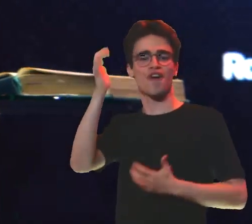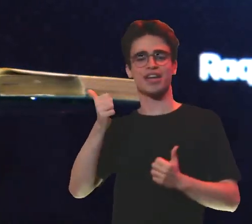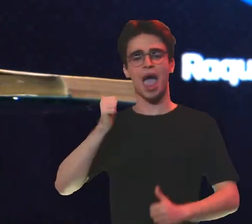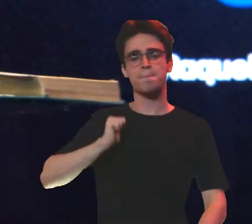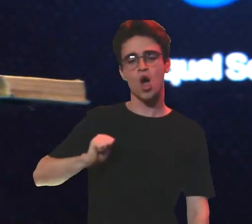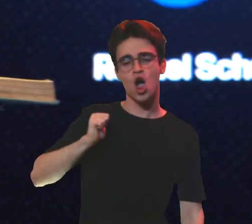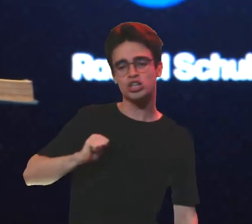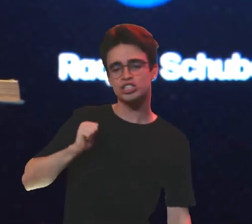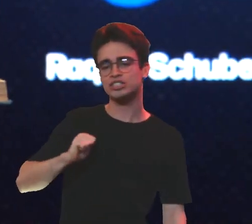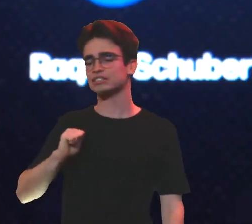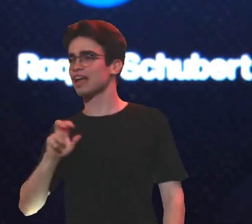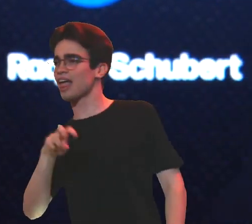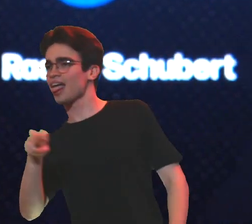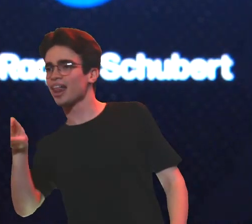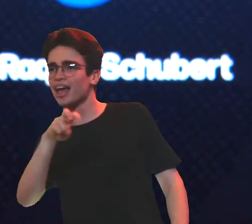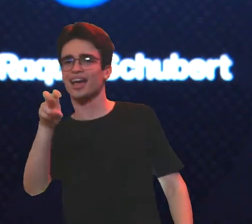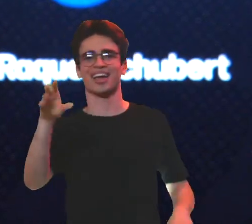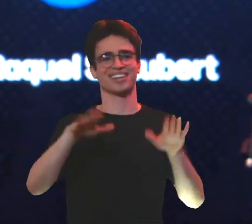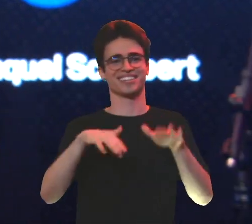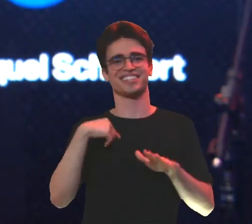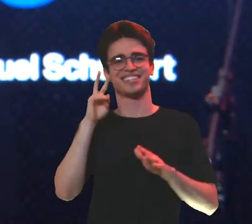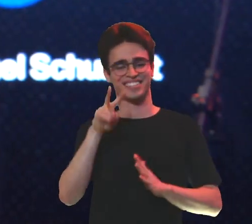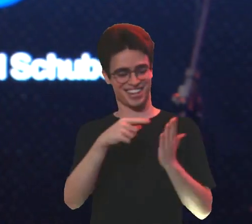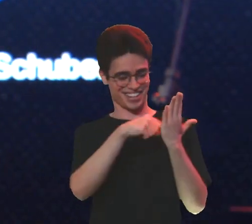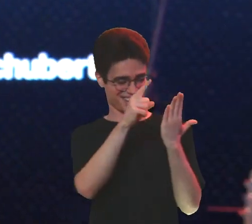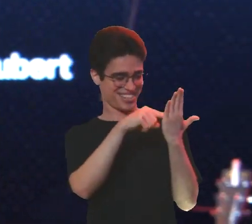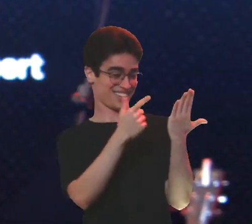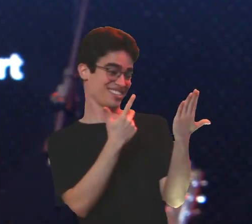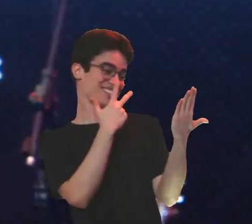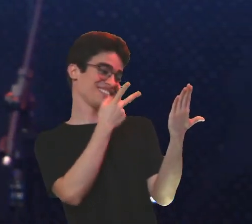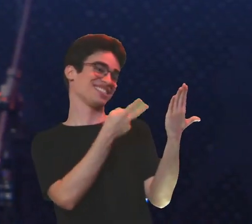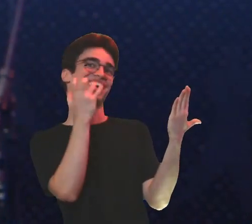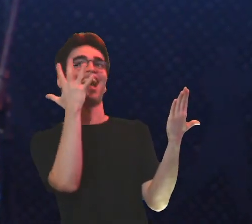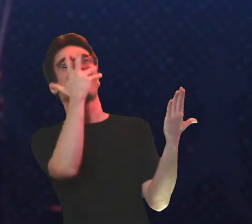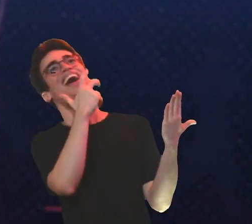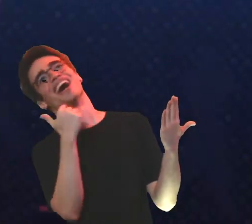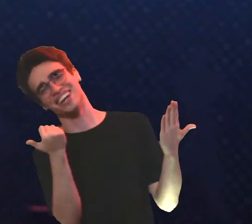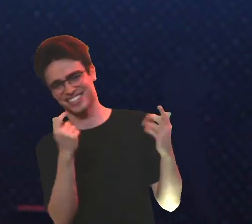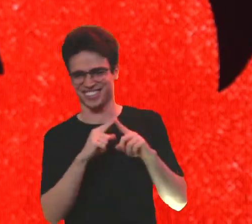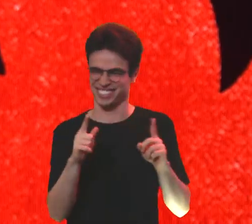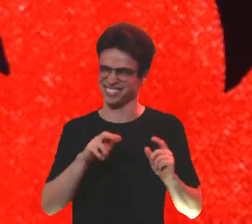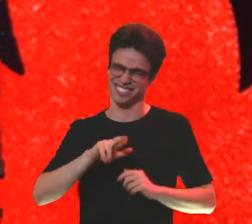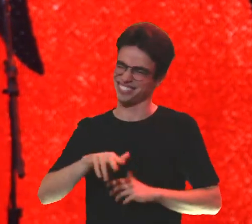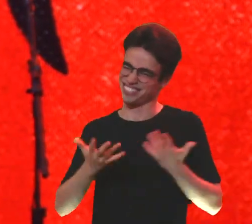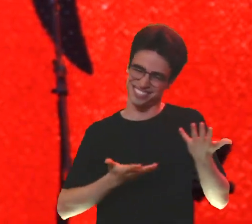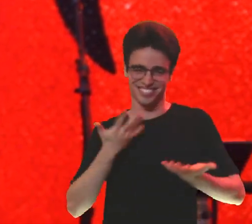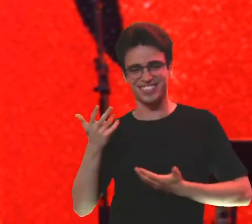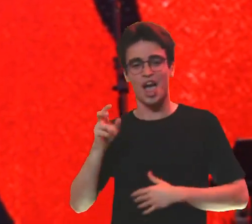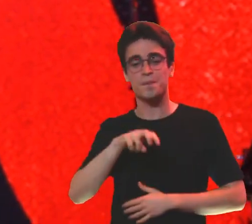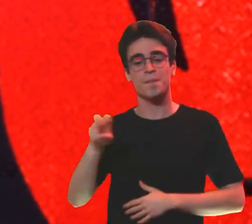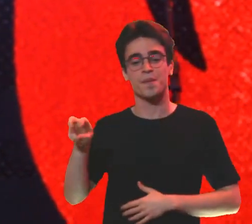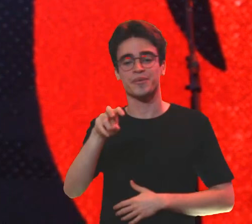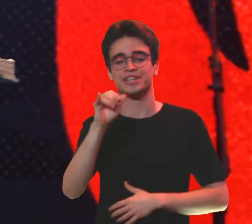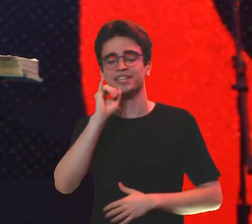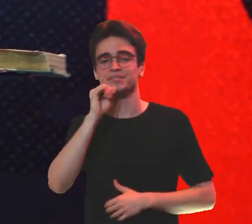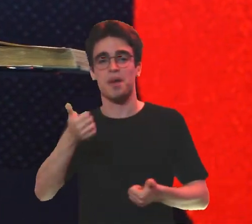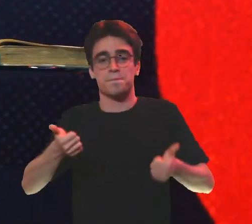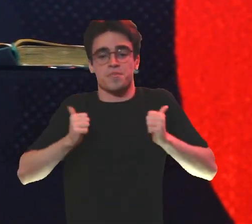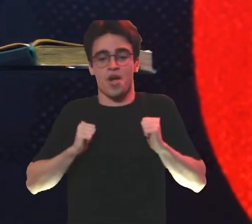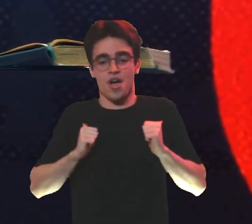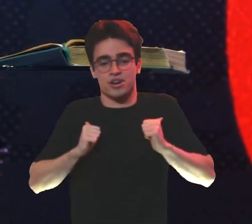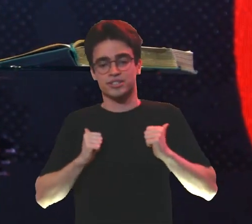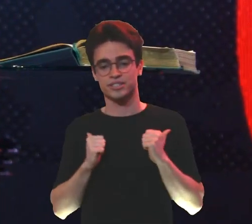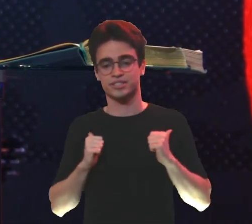sair aí, às vezes eu vejo uns vídeos no Instagram e a realidade parece linda, né? Mas não deve ser tanto. De colocar uma mochila nas costas